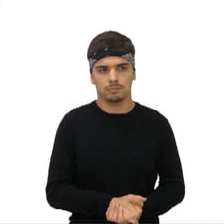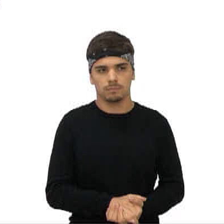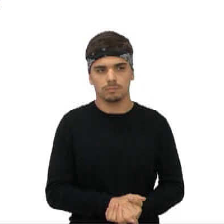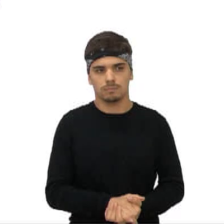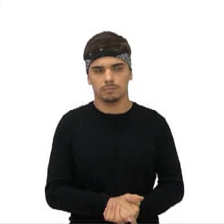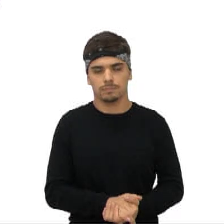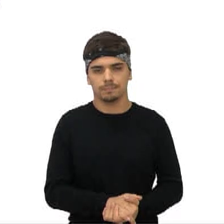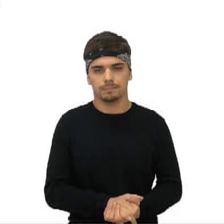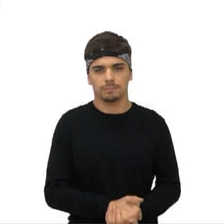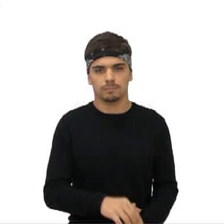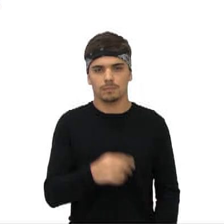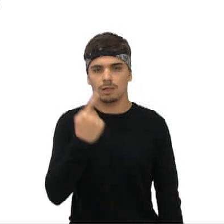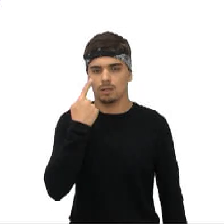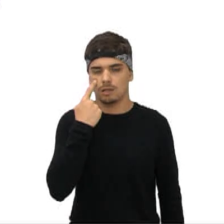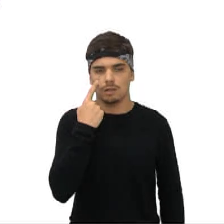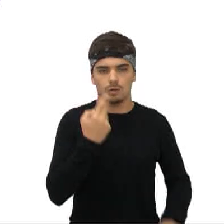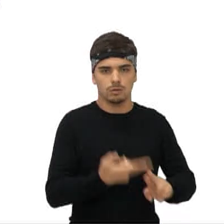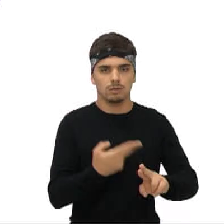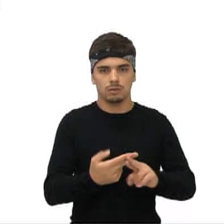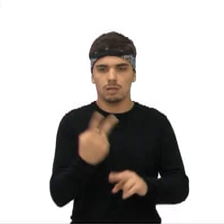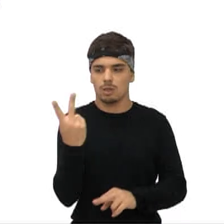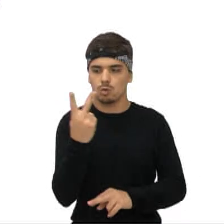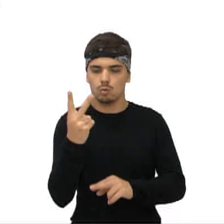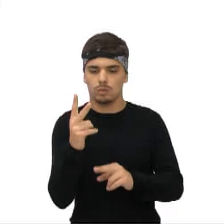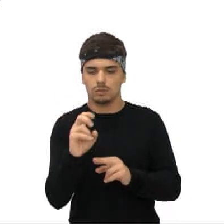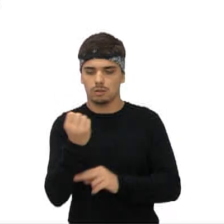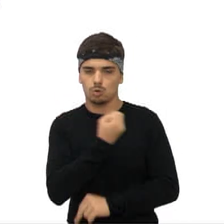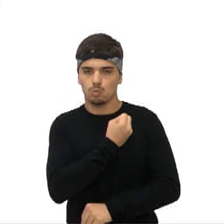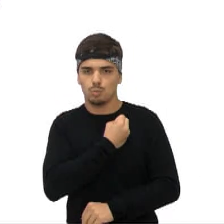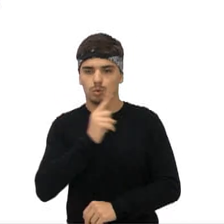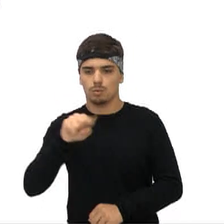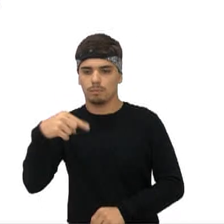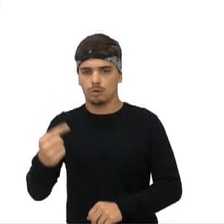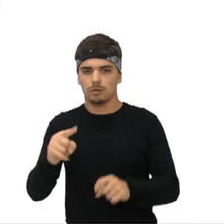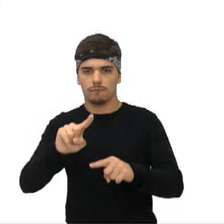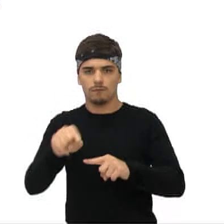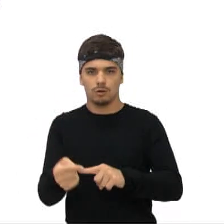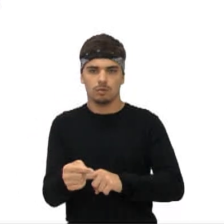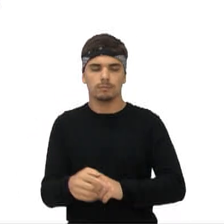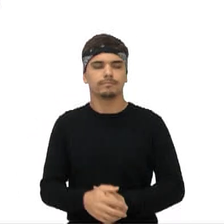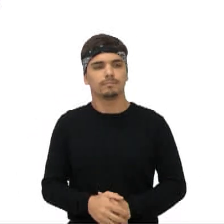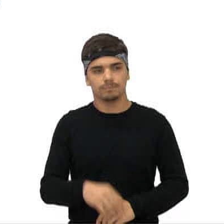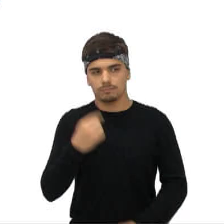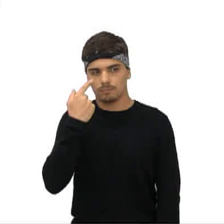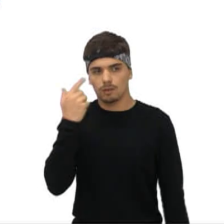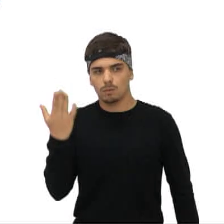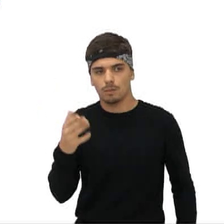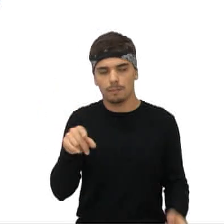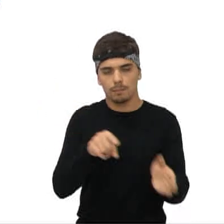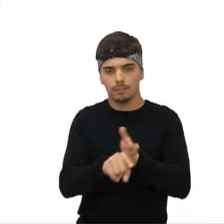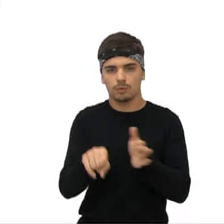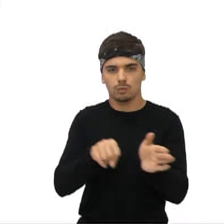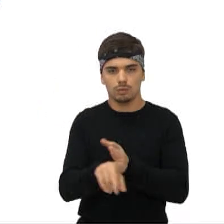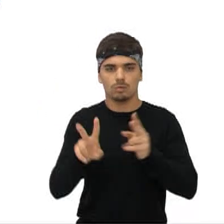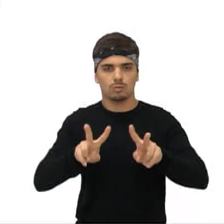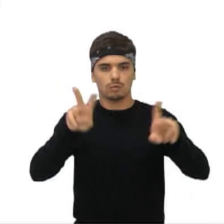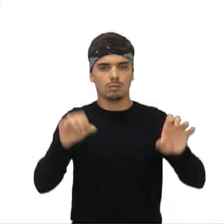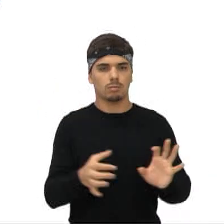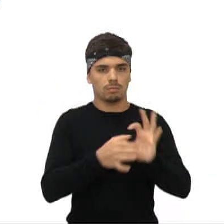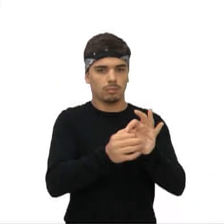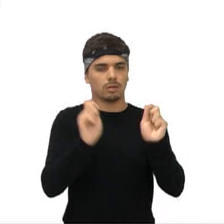ele usa 2 casas depois da vírgula. Então, como ele perguntou, determine